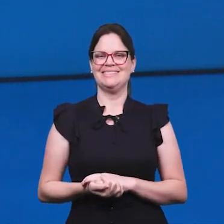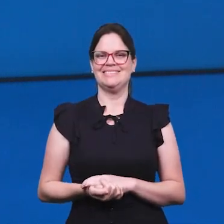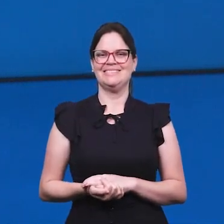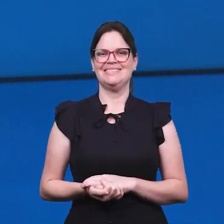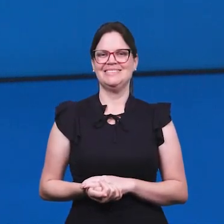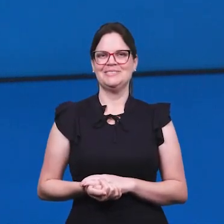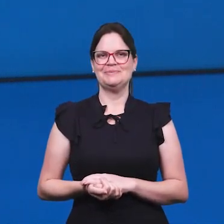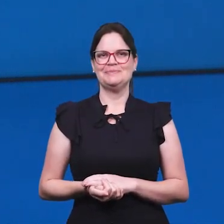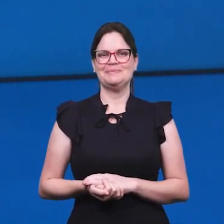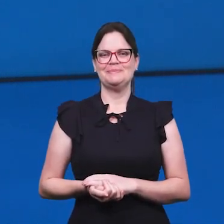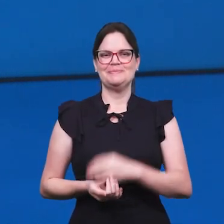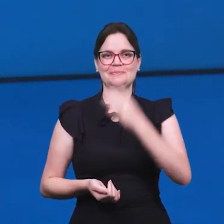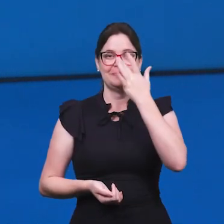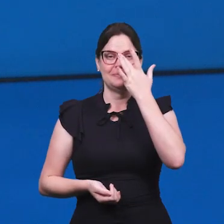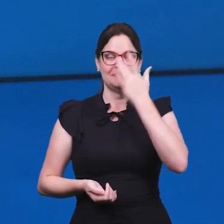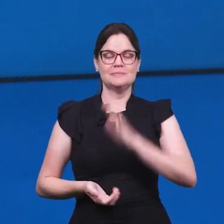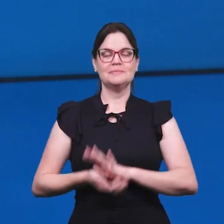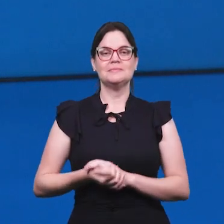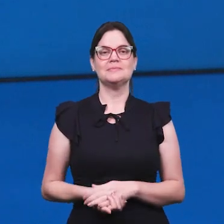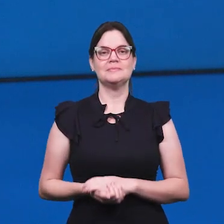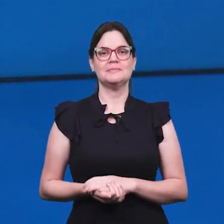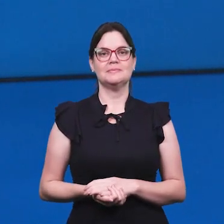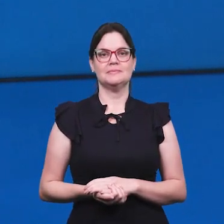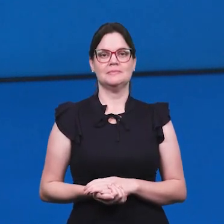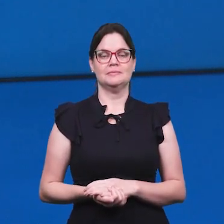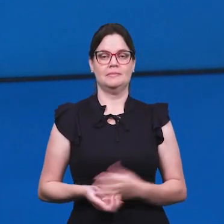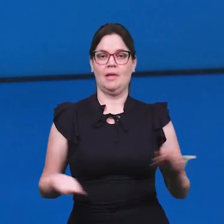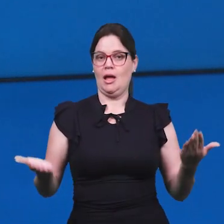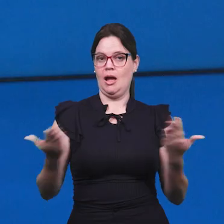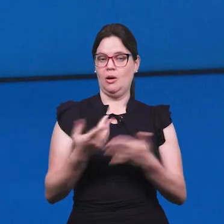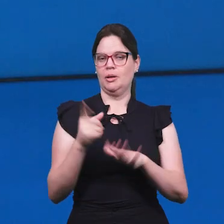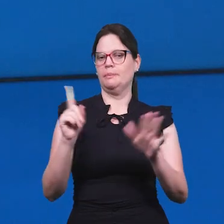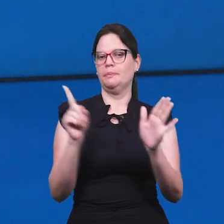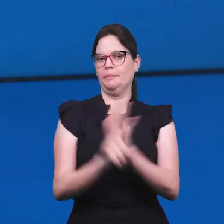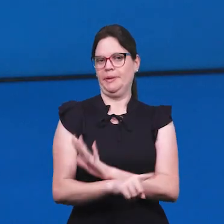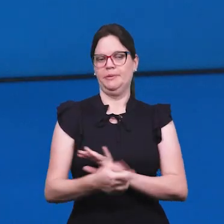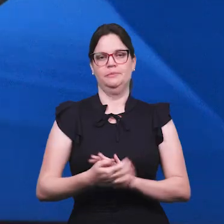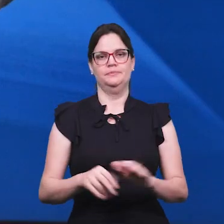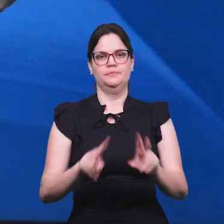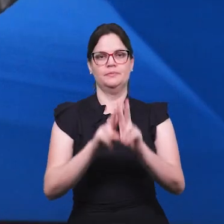participando da Escola Bíblica Dominical. Louvado seja o nome do Senhor. Glória a Deus.